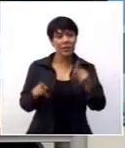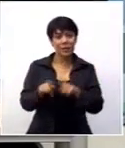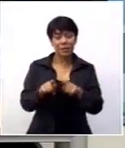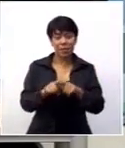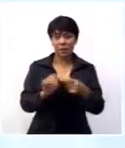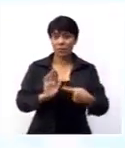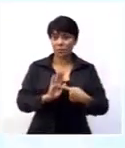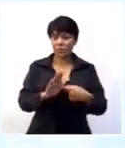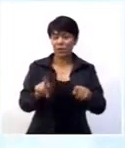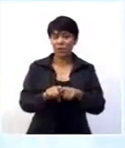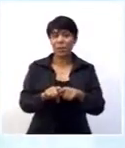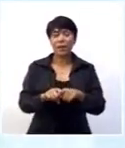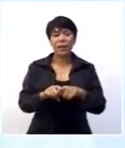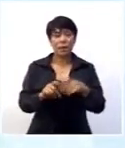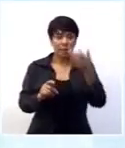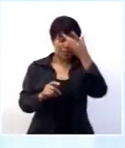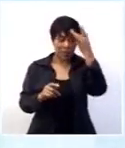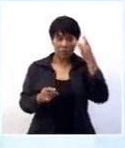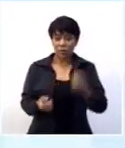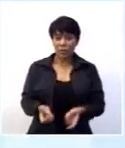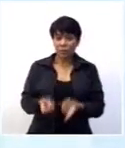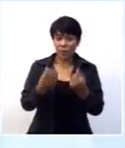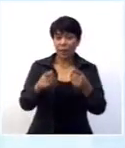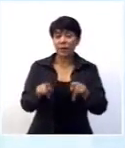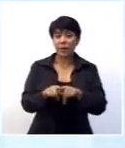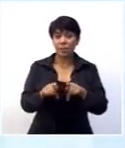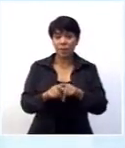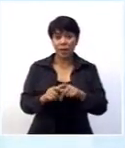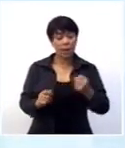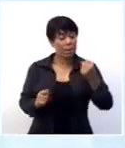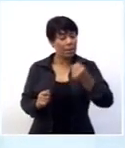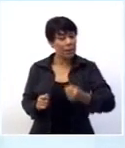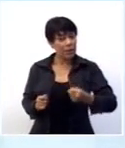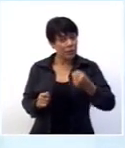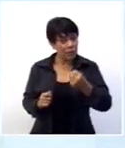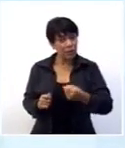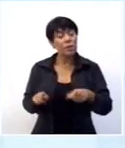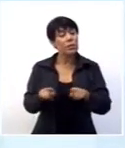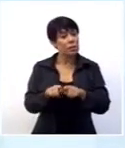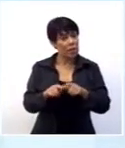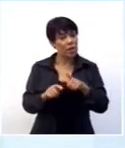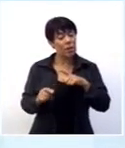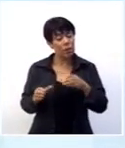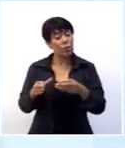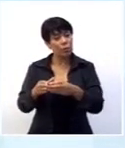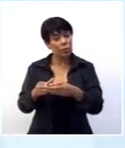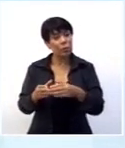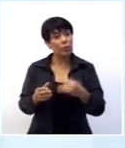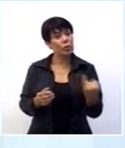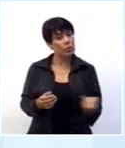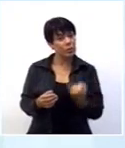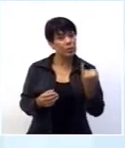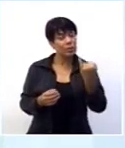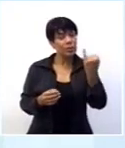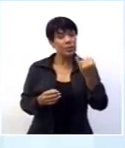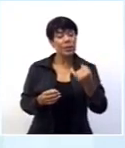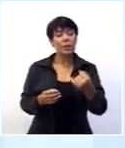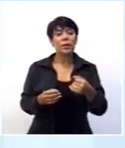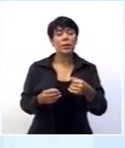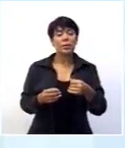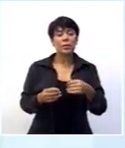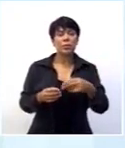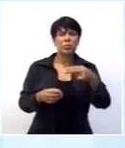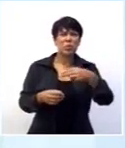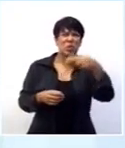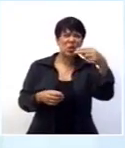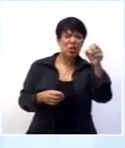aqui são os mercadores, os pastores, eles também vão ter a sua importância, né, na transição ali pelo norte e sul do Nilo,